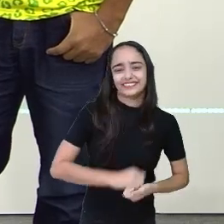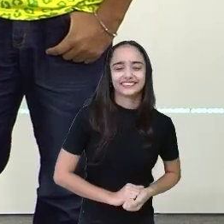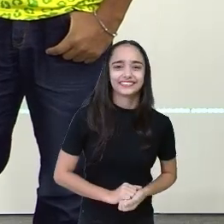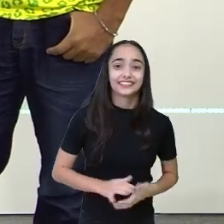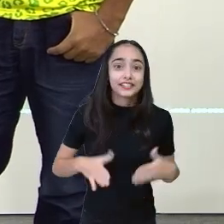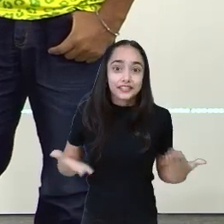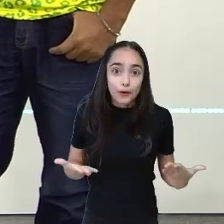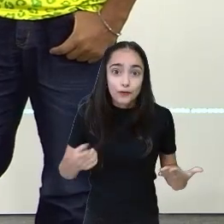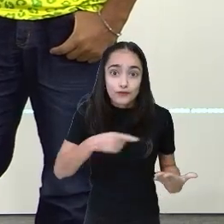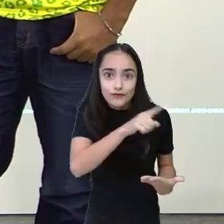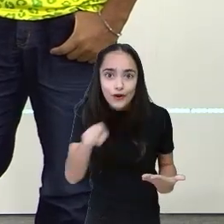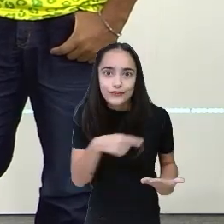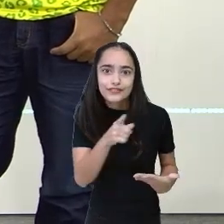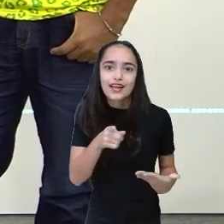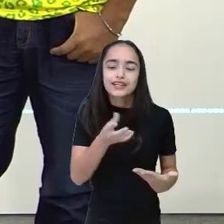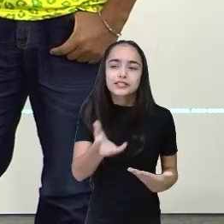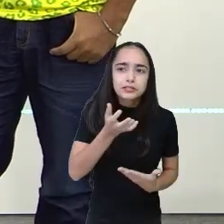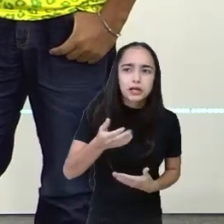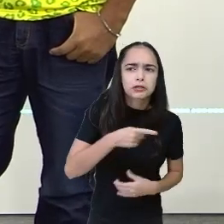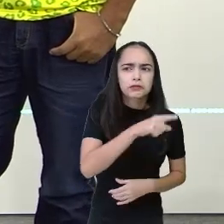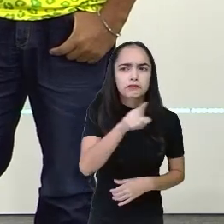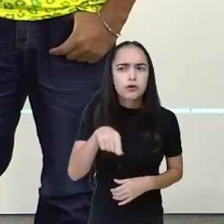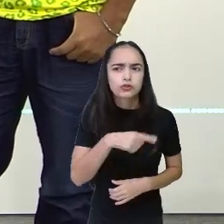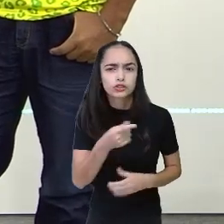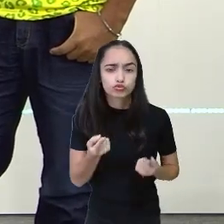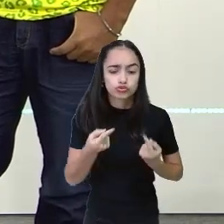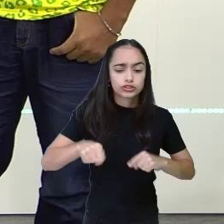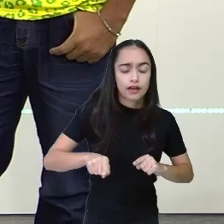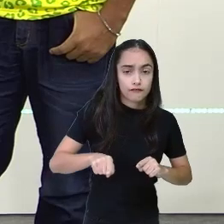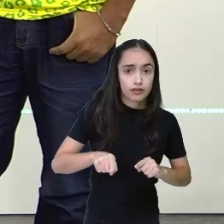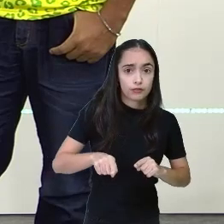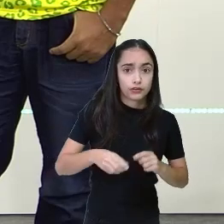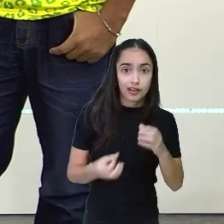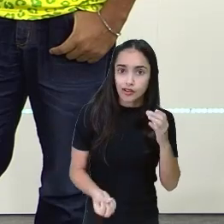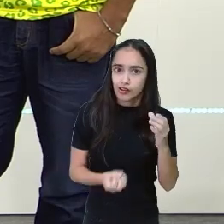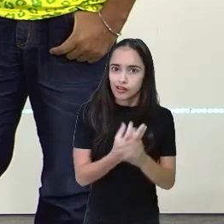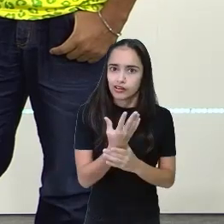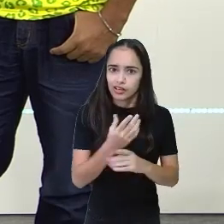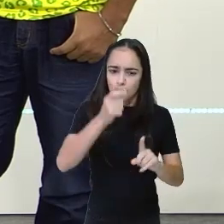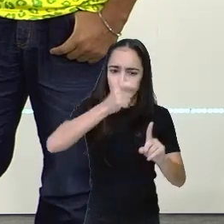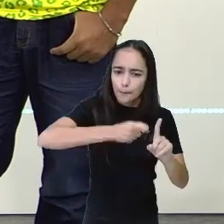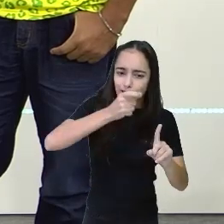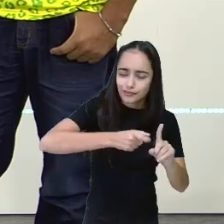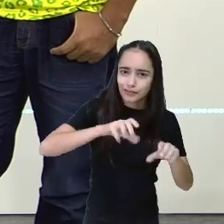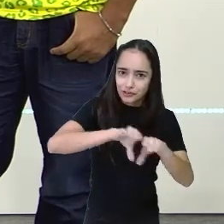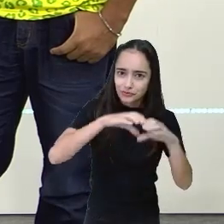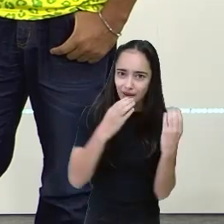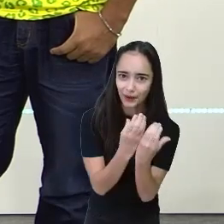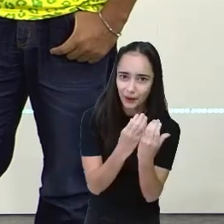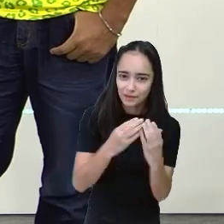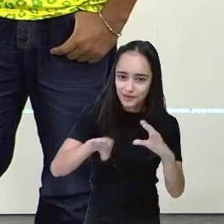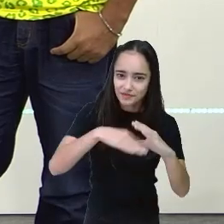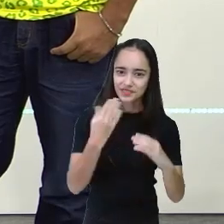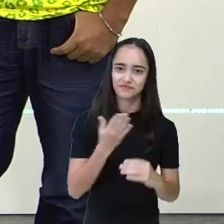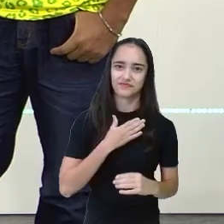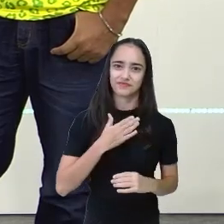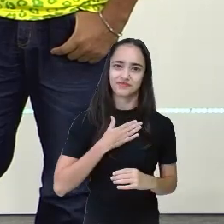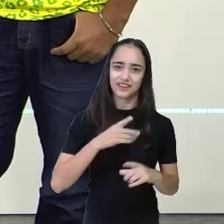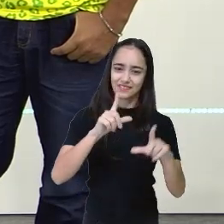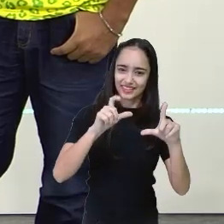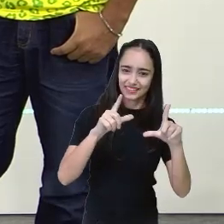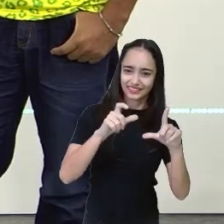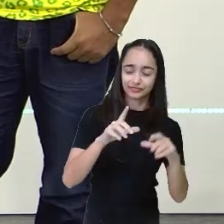Gente, e aí eu quero que você, um desafio para você, tá? Cria um mascote para essa Copa e manda para mim, me marca aí nas redes sociais,